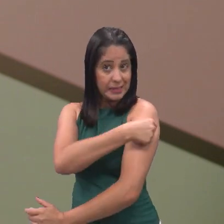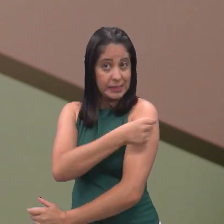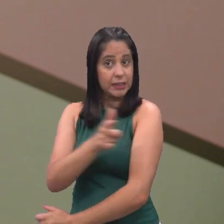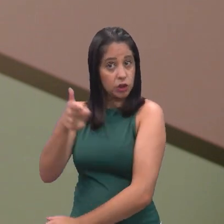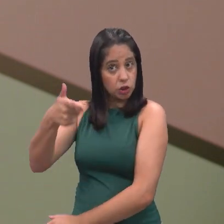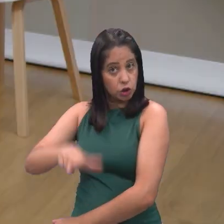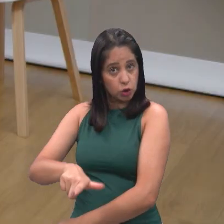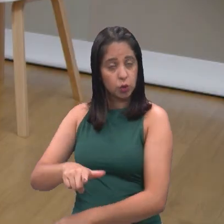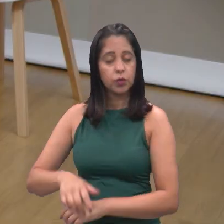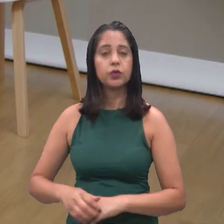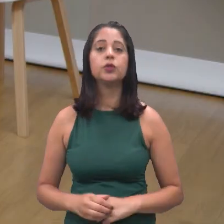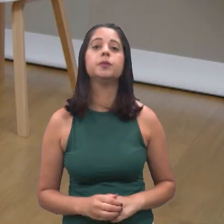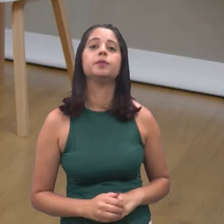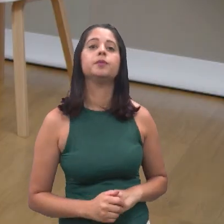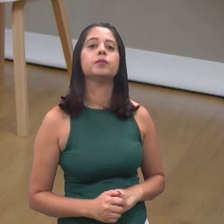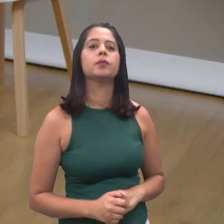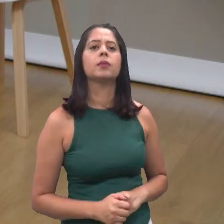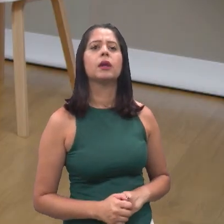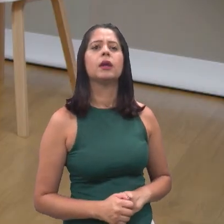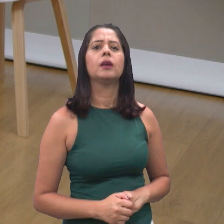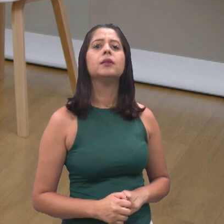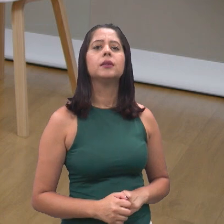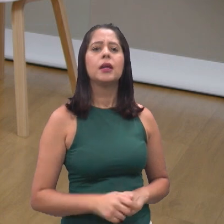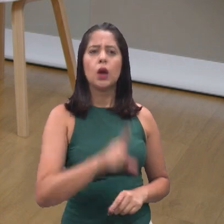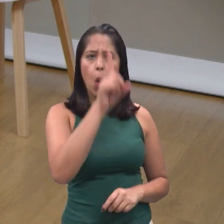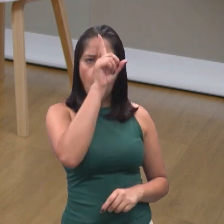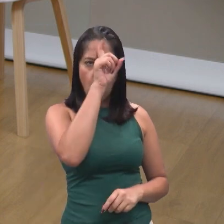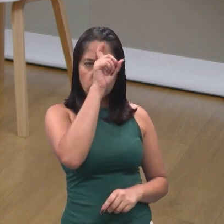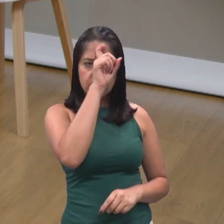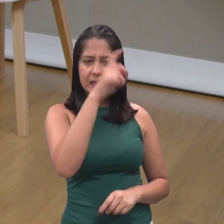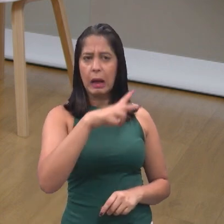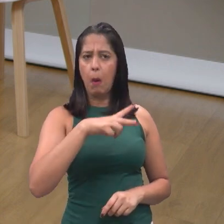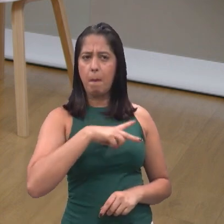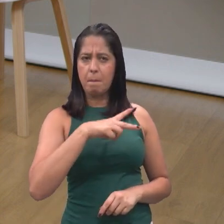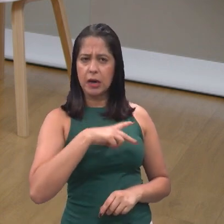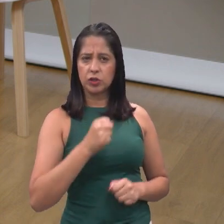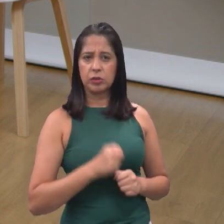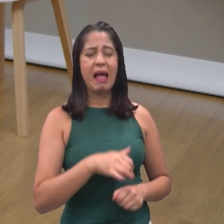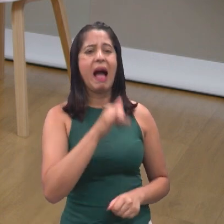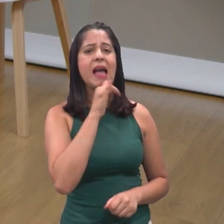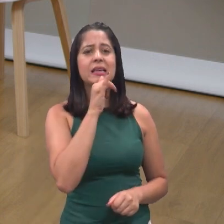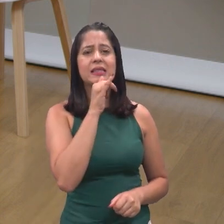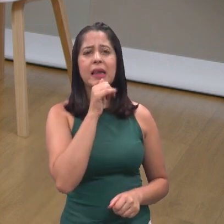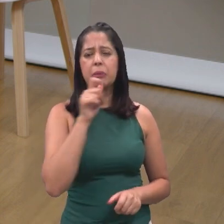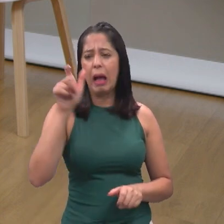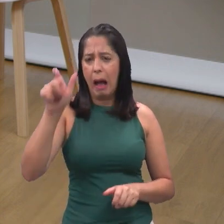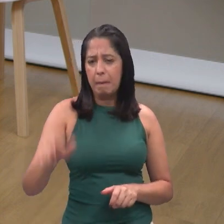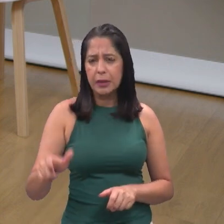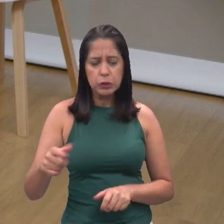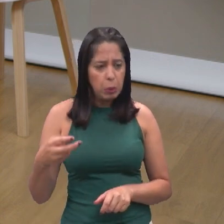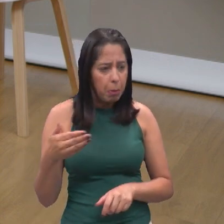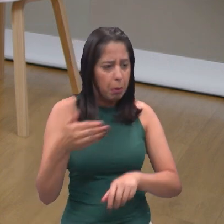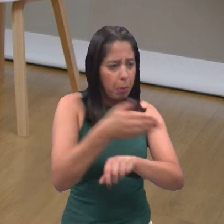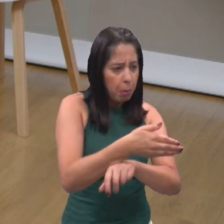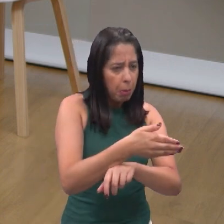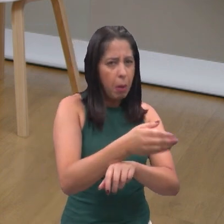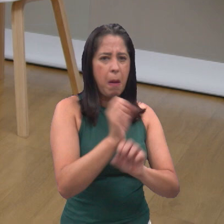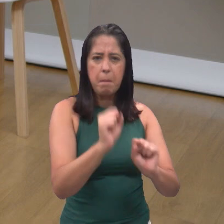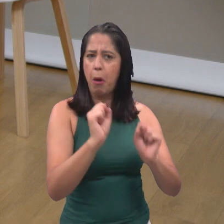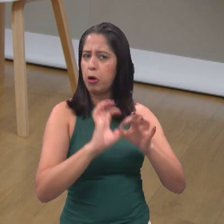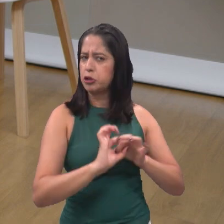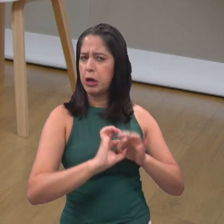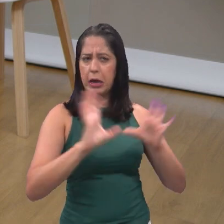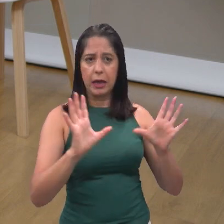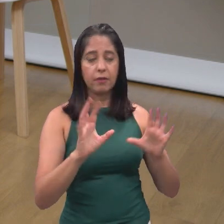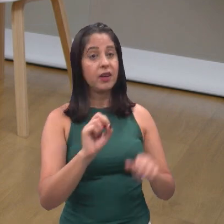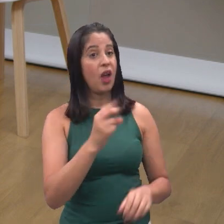Tá? Entendi, doutora. E na rede particular? De repente, se uma pessoa gostaria de tomar essa vacina, ela pode tomar em qualquer faixa etária ou tem que respeitar